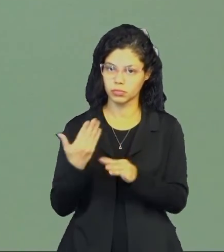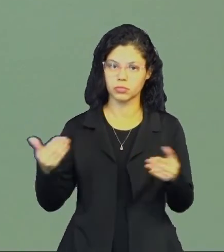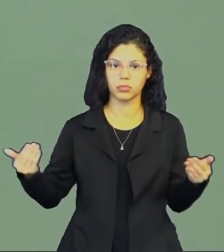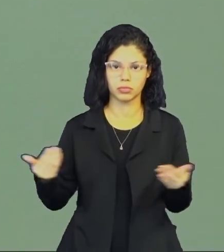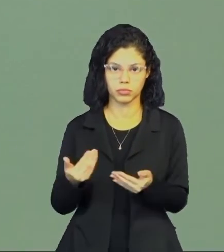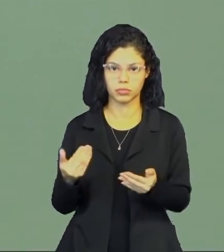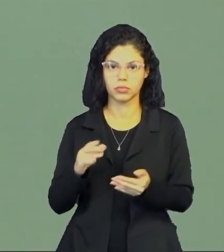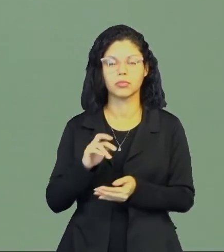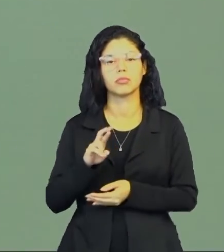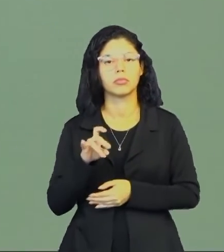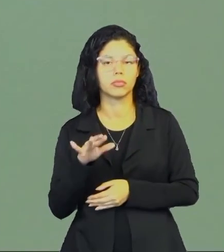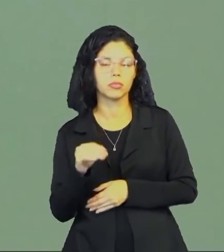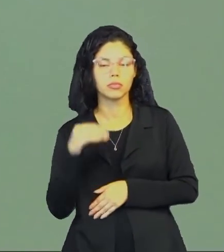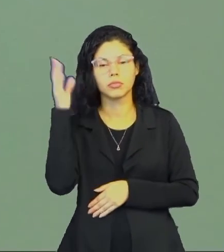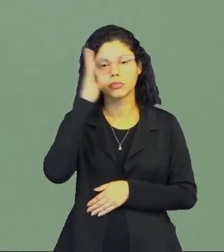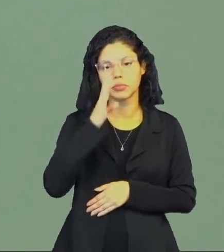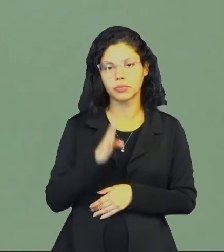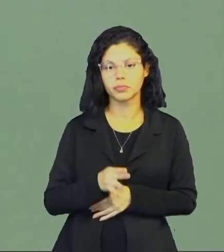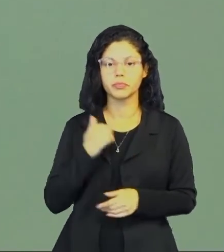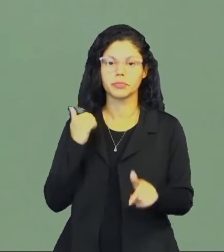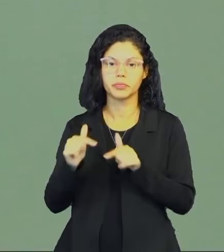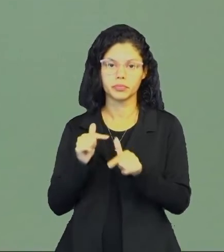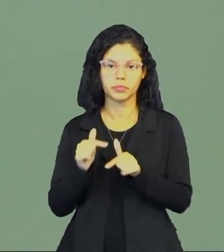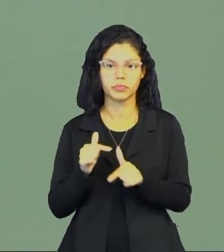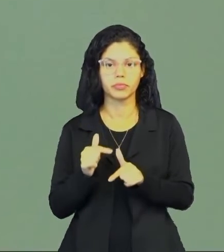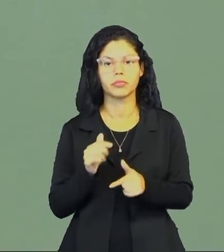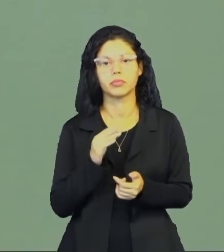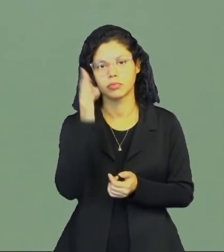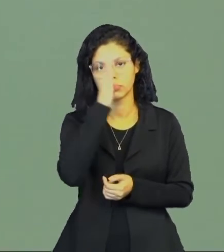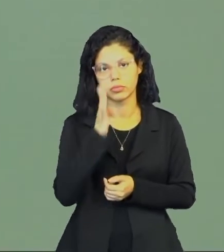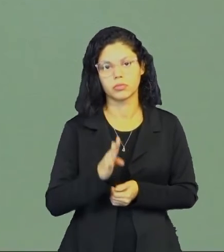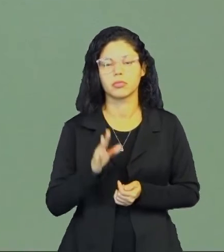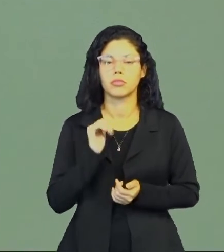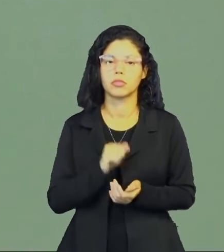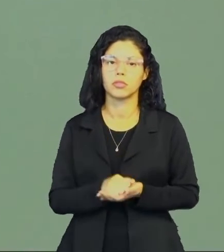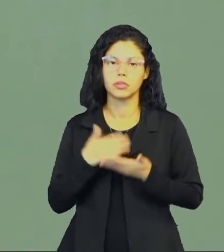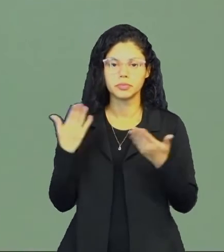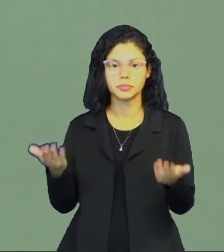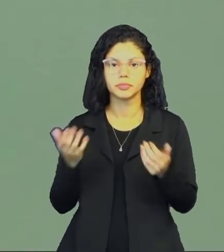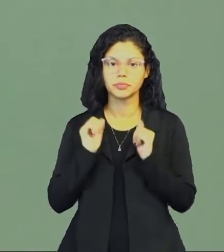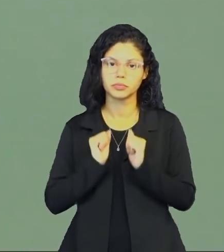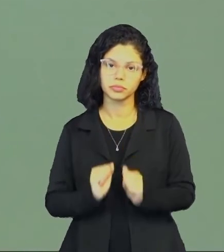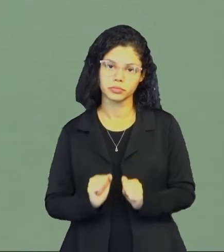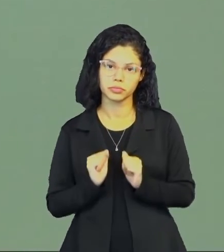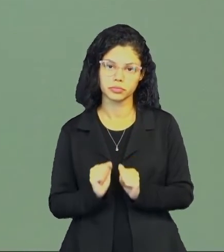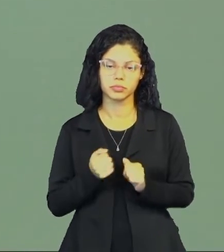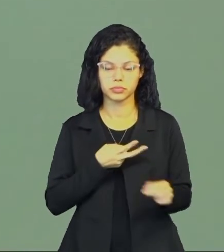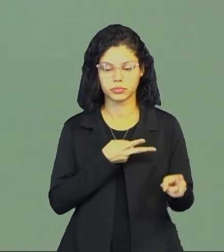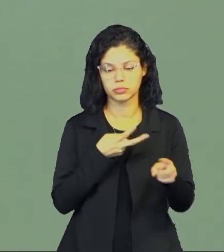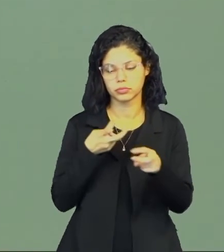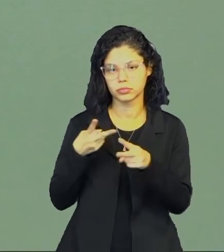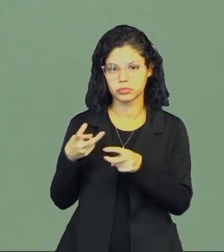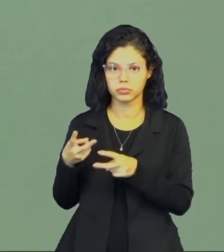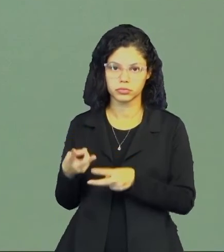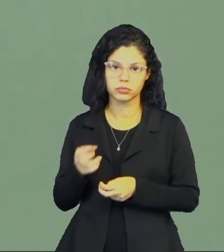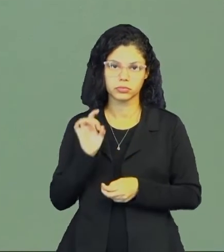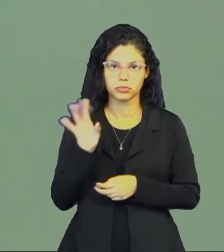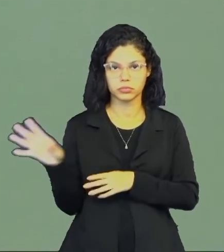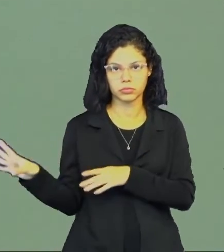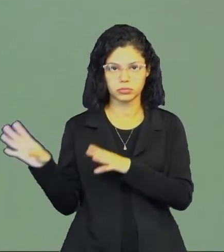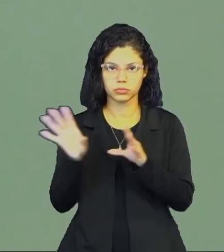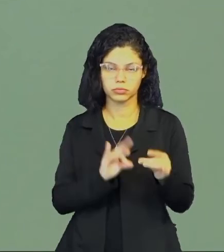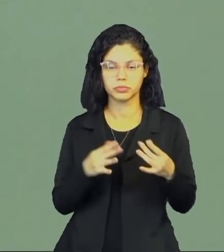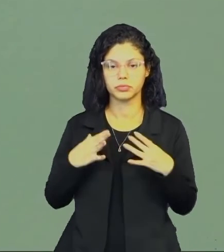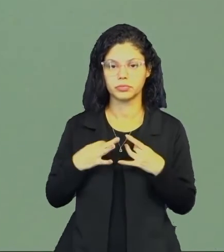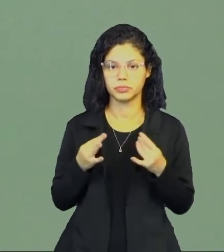classe operária do Brasil, a classe trabalhadora do Brasil se veste. Então você pode ali observar só através